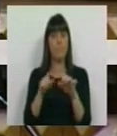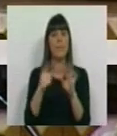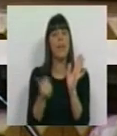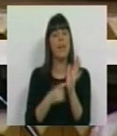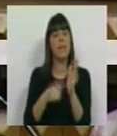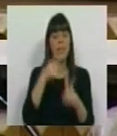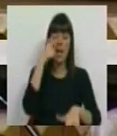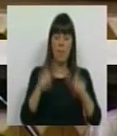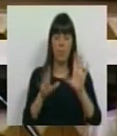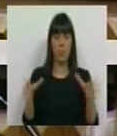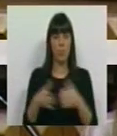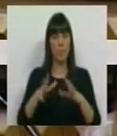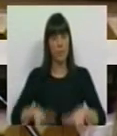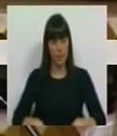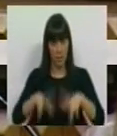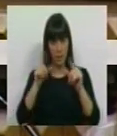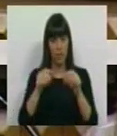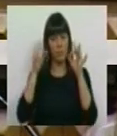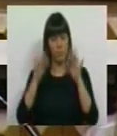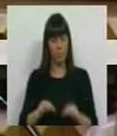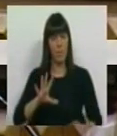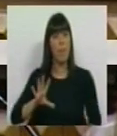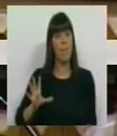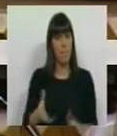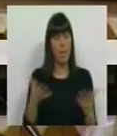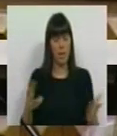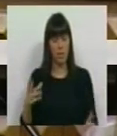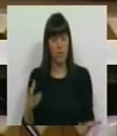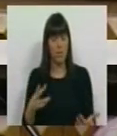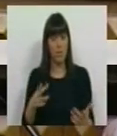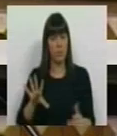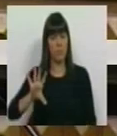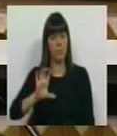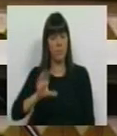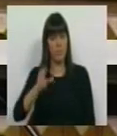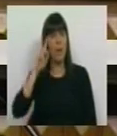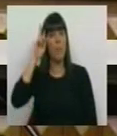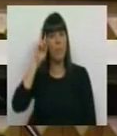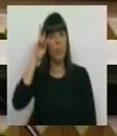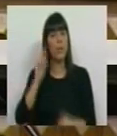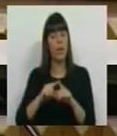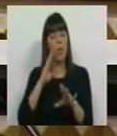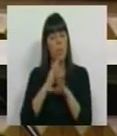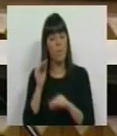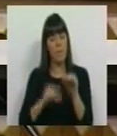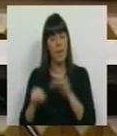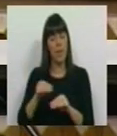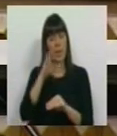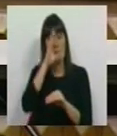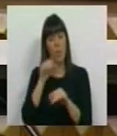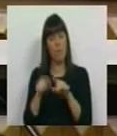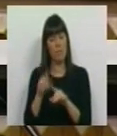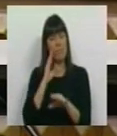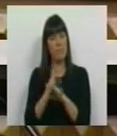às necessidades das populações e ao desenvolvimento integral do país. Para o Distrito de Porto Alegre, ainda nas últimas eleições